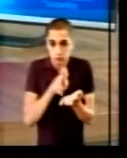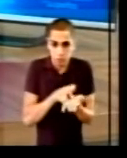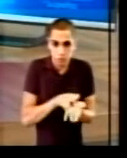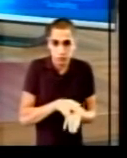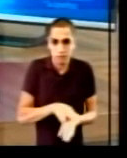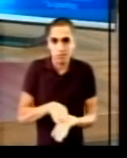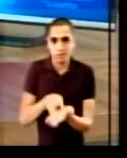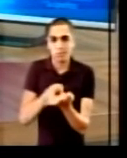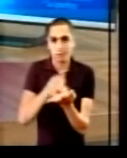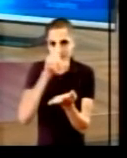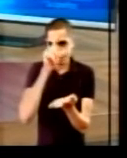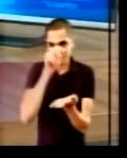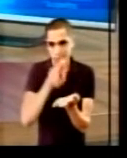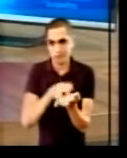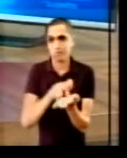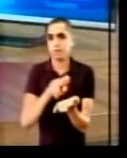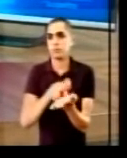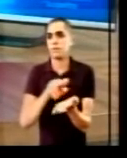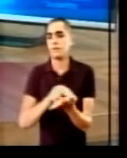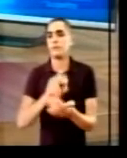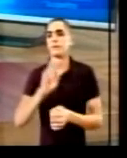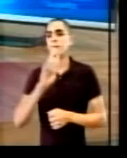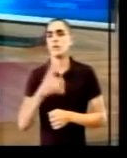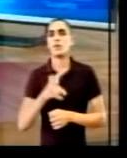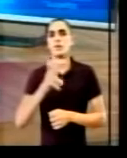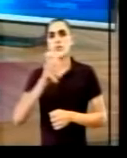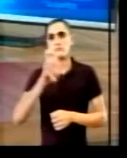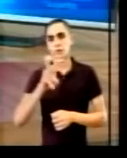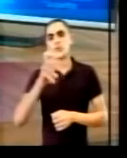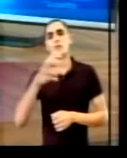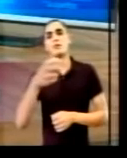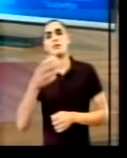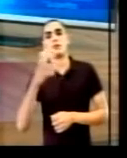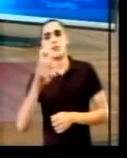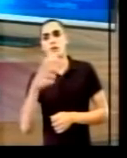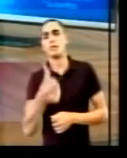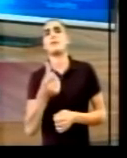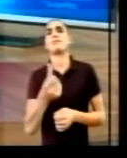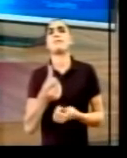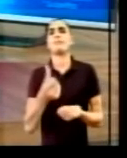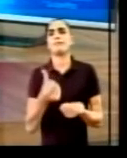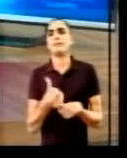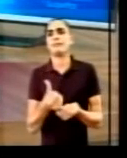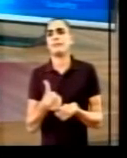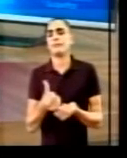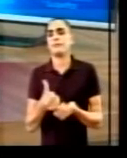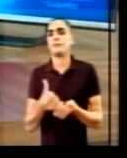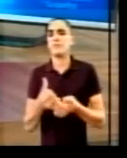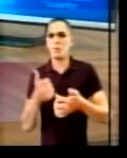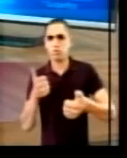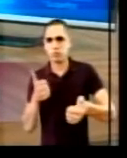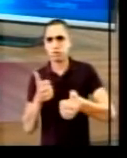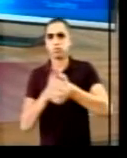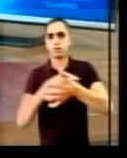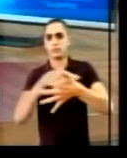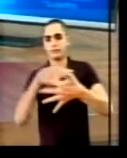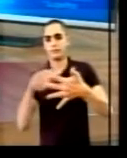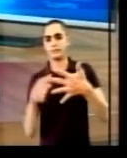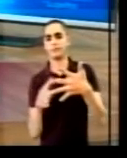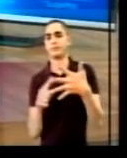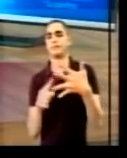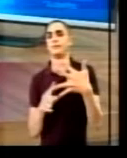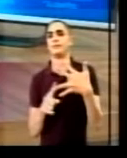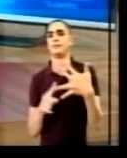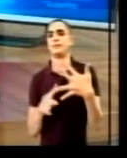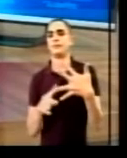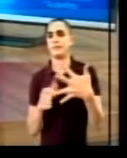Desses 2.056, nós estamos perto do cenário 4 e